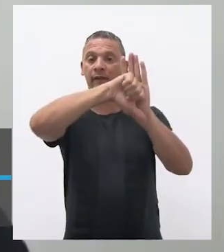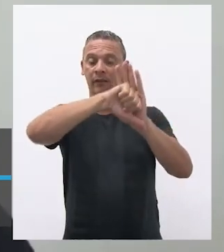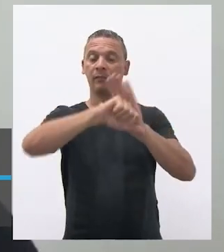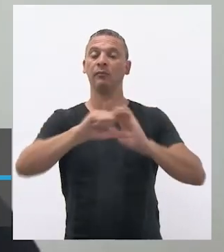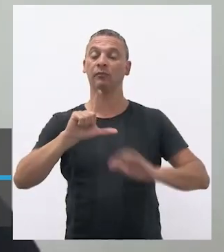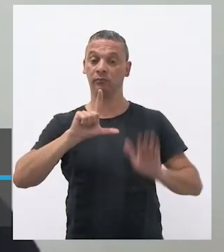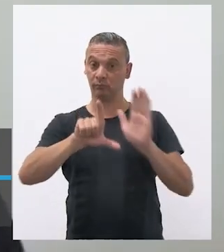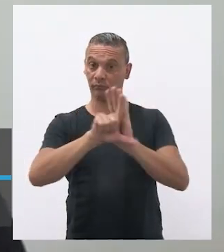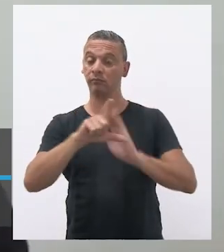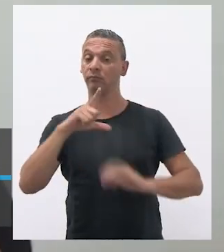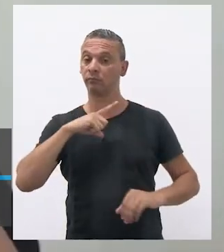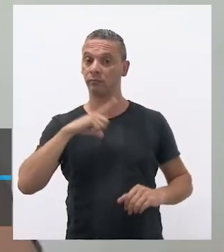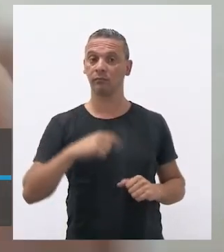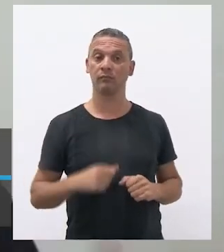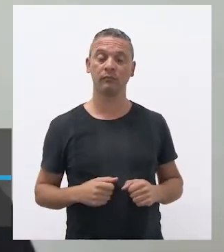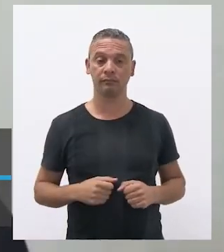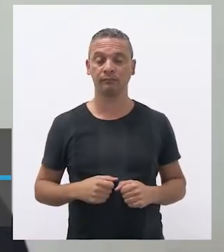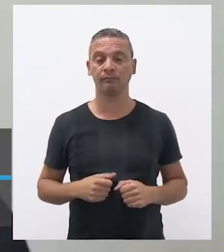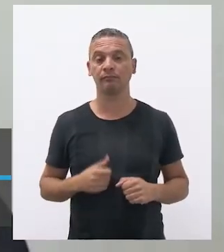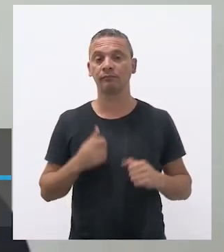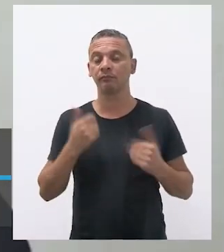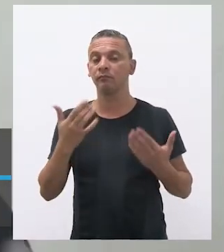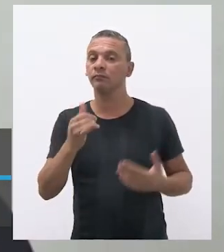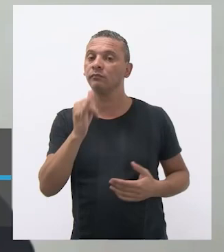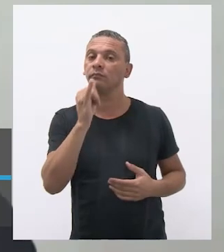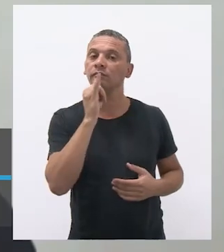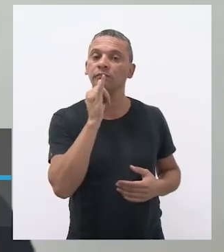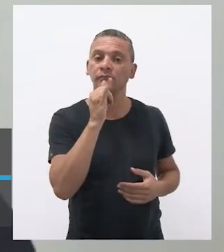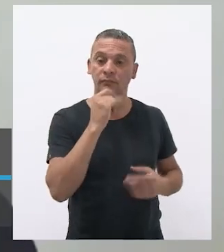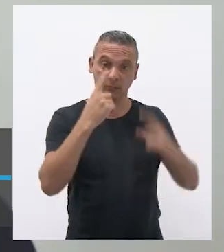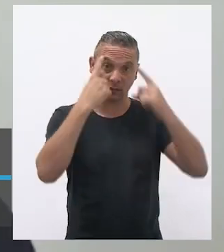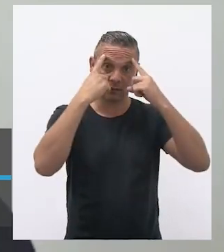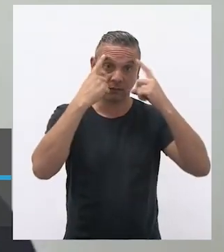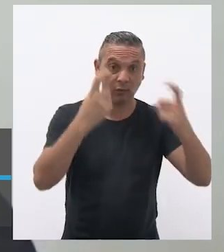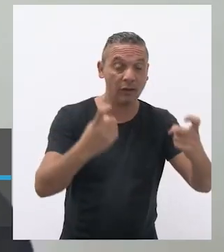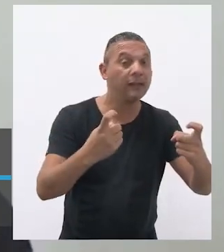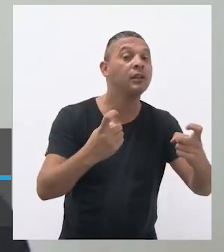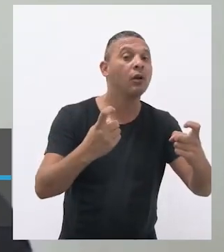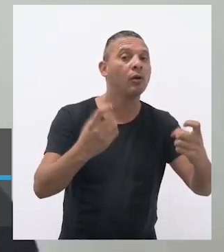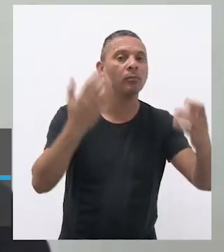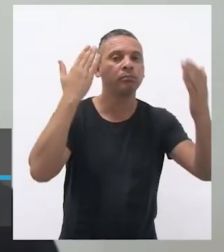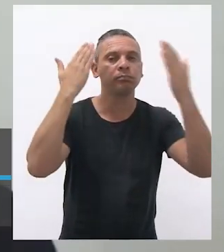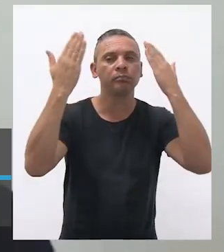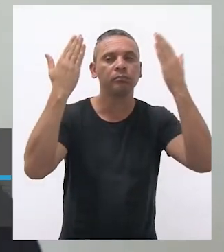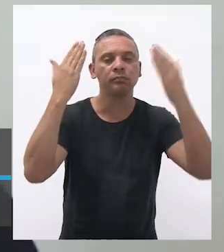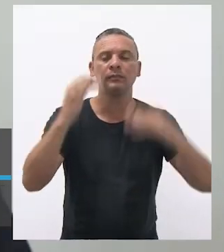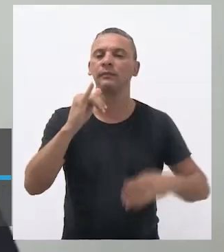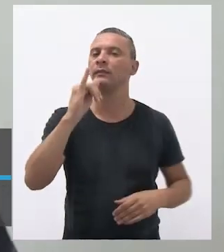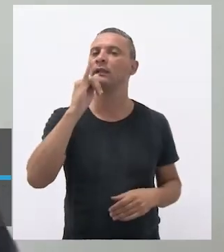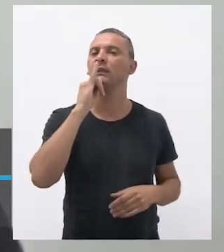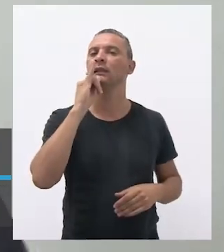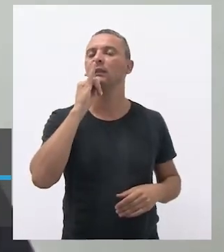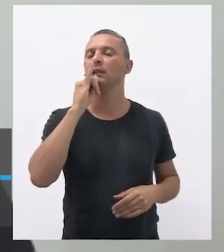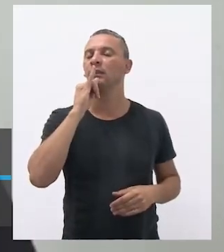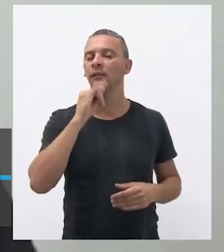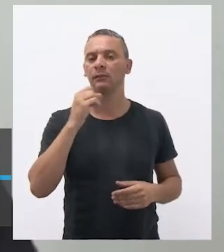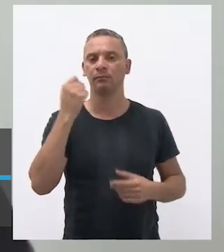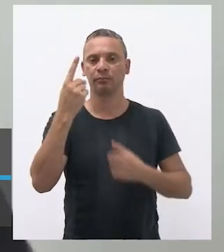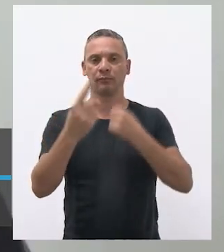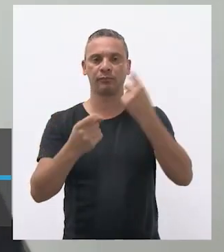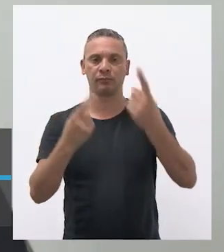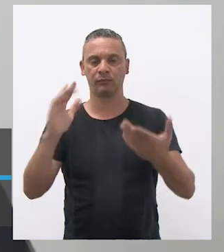exploração, perseguição contumaz, ou qualquer outro meio que prejudique ou limite a autodeterminação de mulheres ou